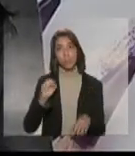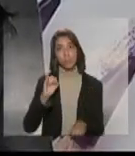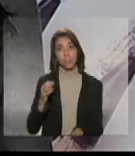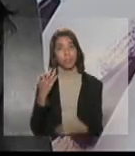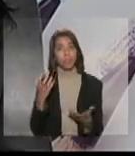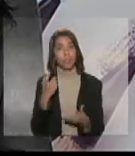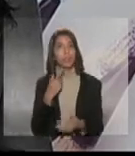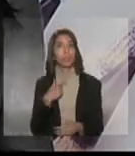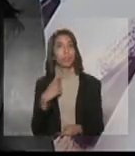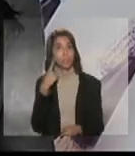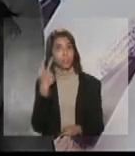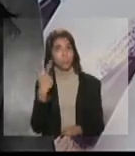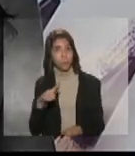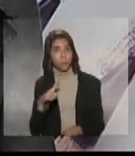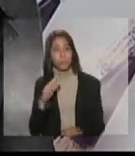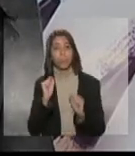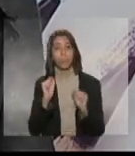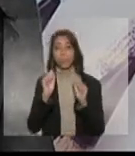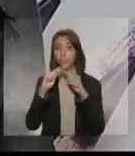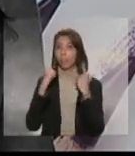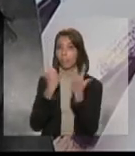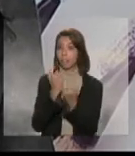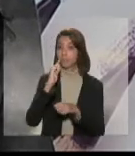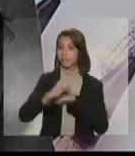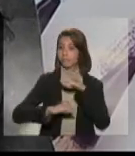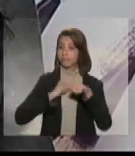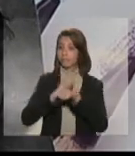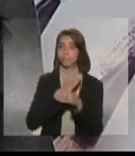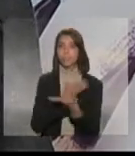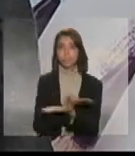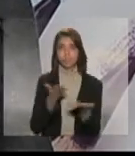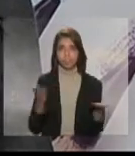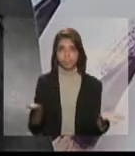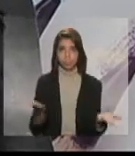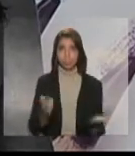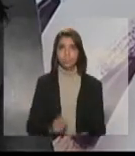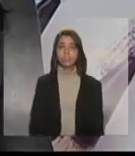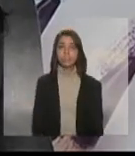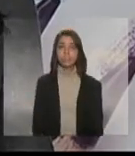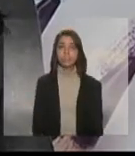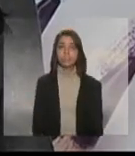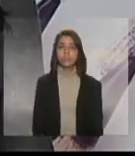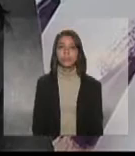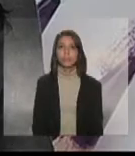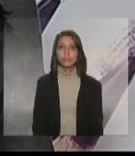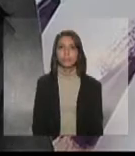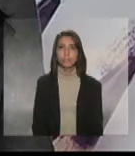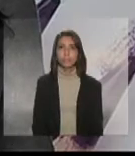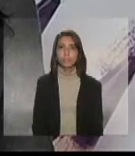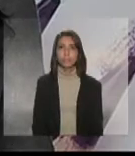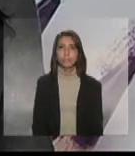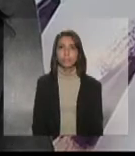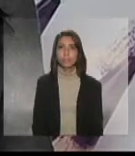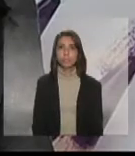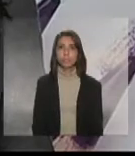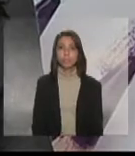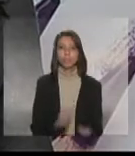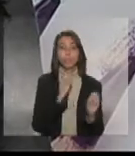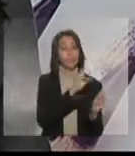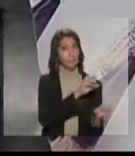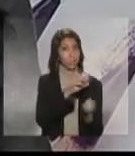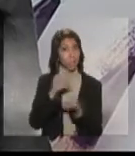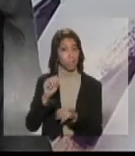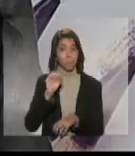e se você quiser ver novamente basta acessar o site www.allegro.pl j.de gov.br